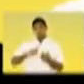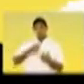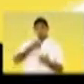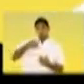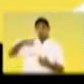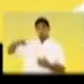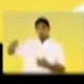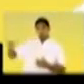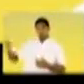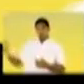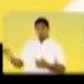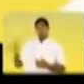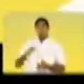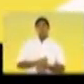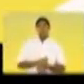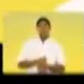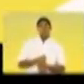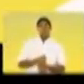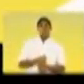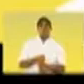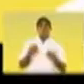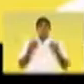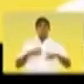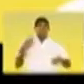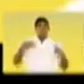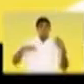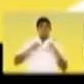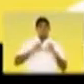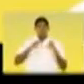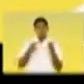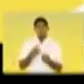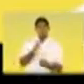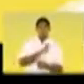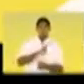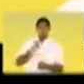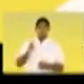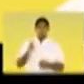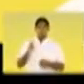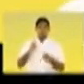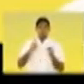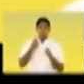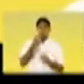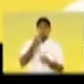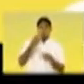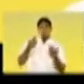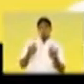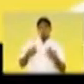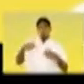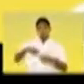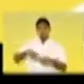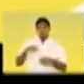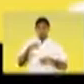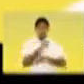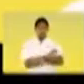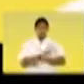e 1996 servindo de área de lazer para as famílias vitorienses A exemplo e é